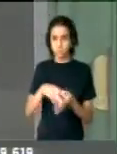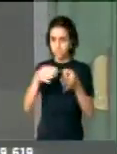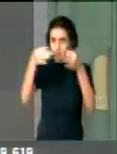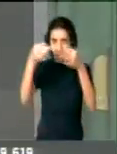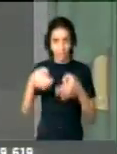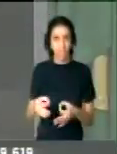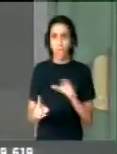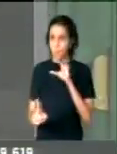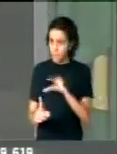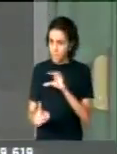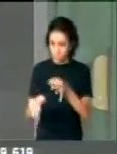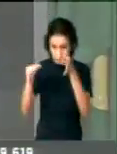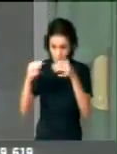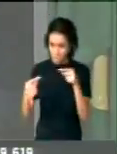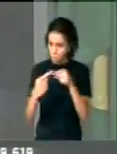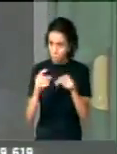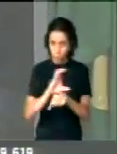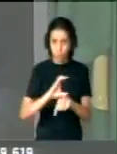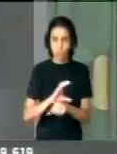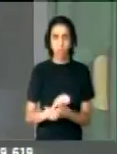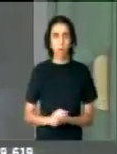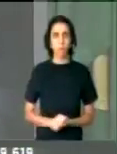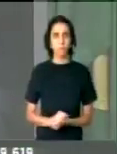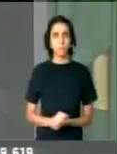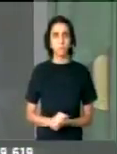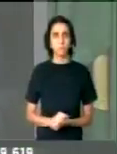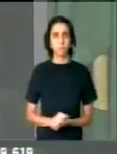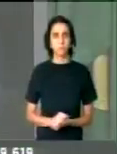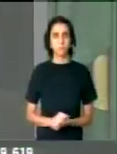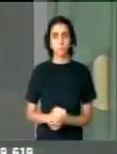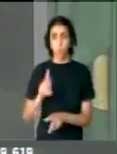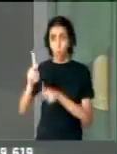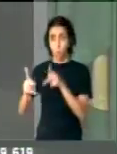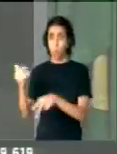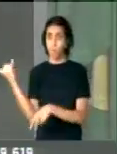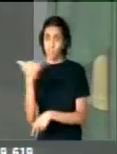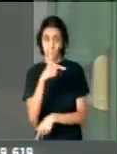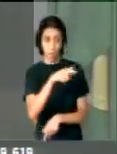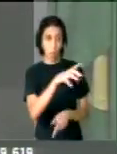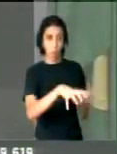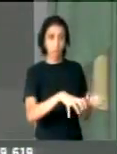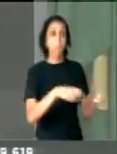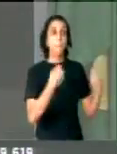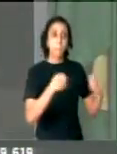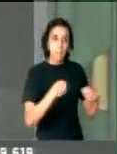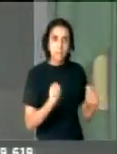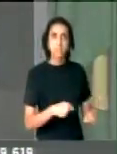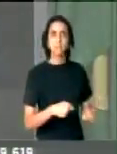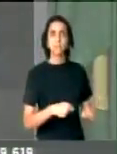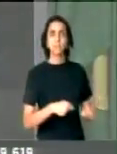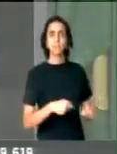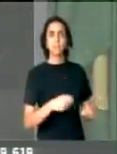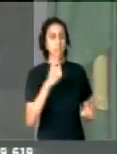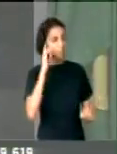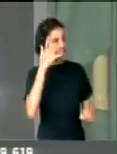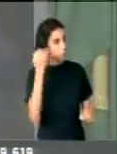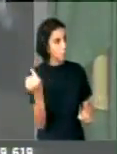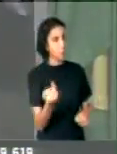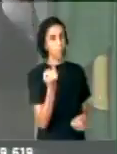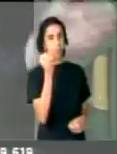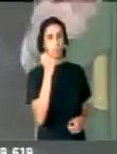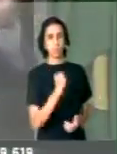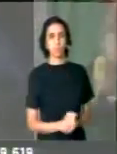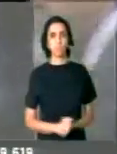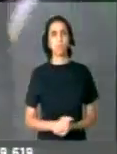pressão, para dizer ao povo, para dizer ao parlamento que é necessário tomar medidas importantes. Tivemos